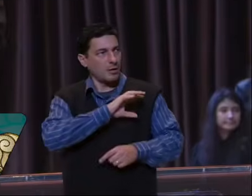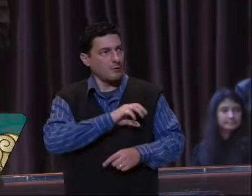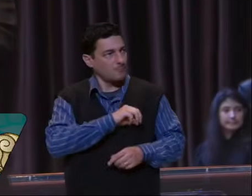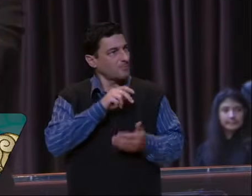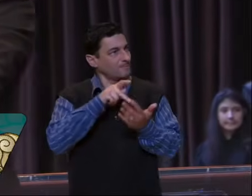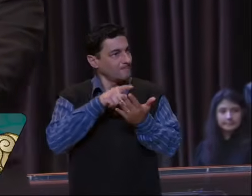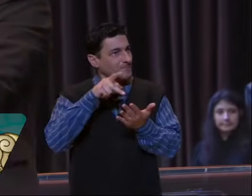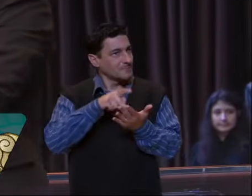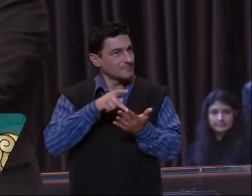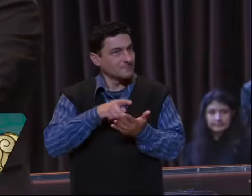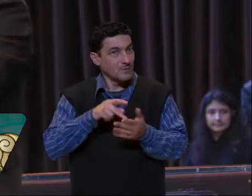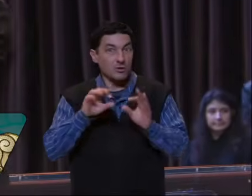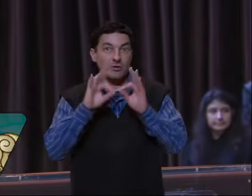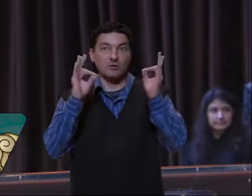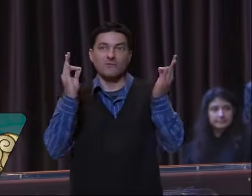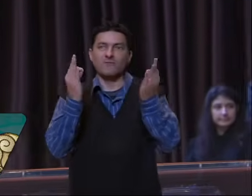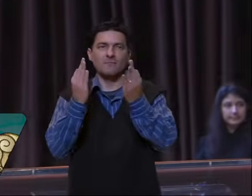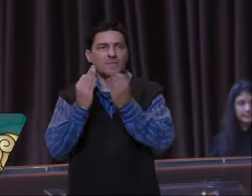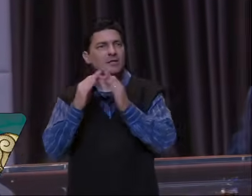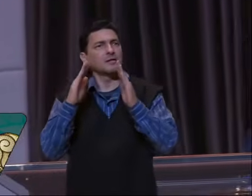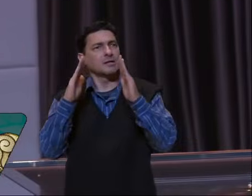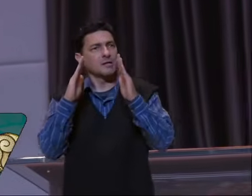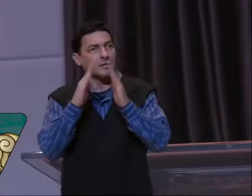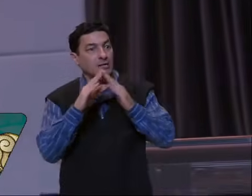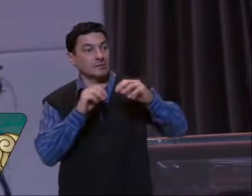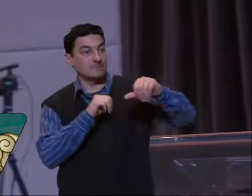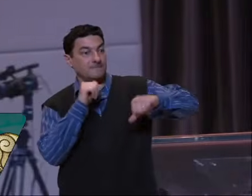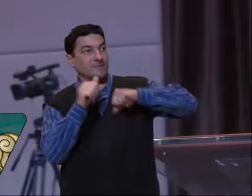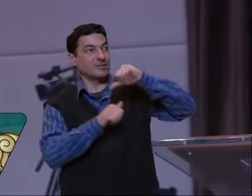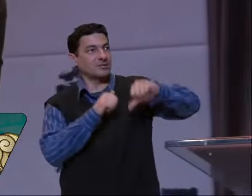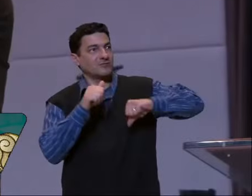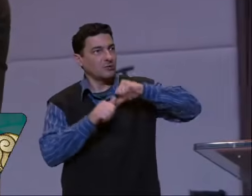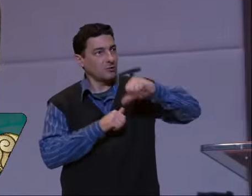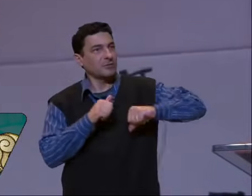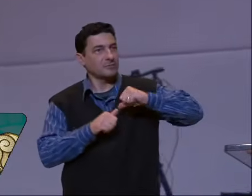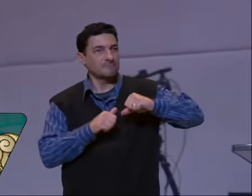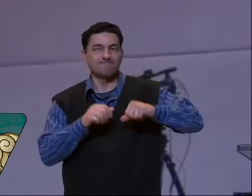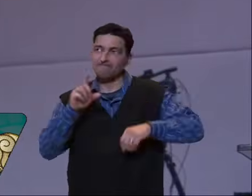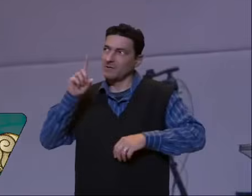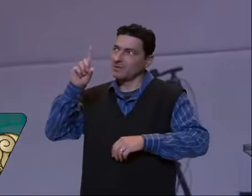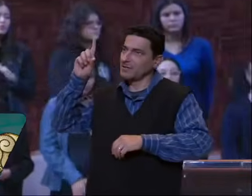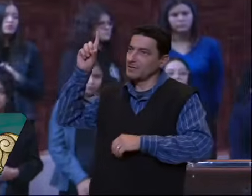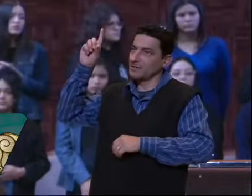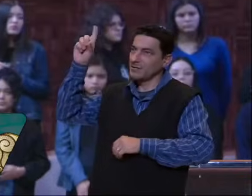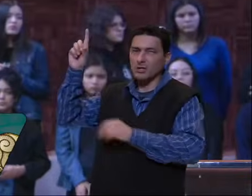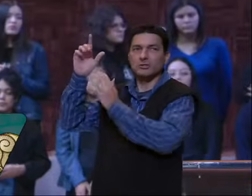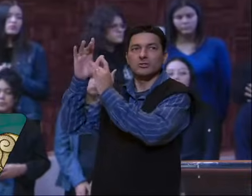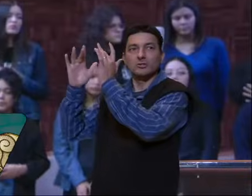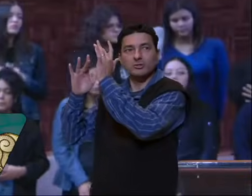que estão em volta vão ser transformados pelo teu testemunho, porque Jesus muda a nossa história e é